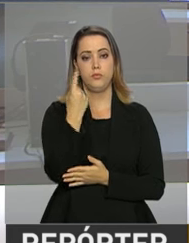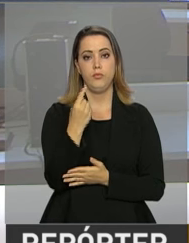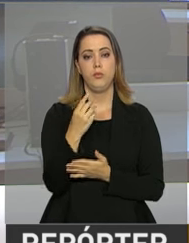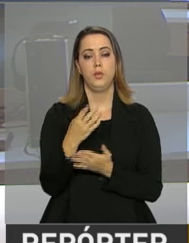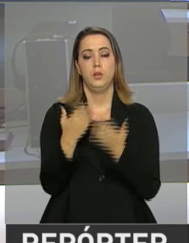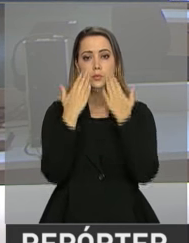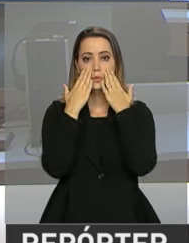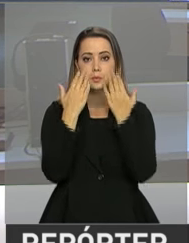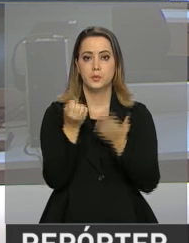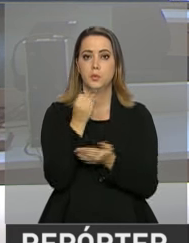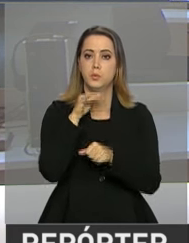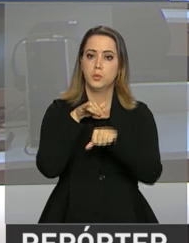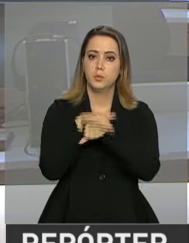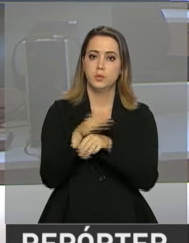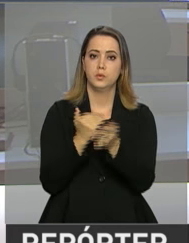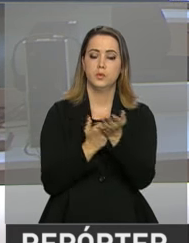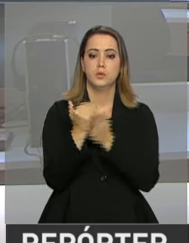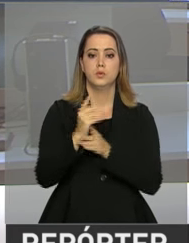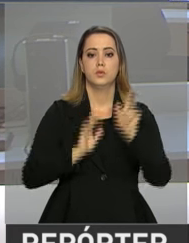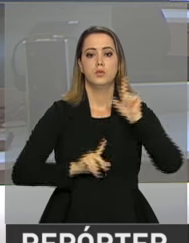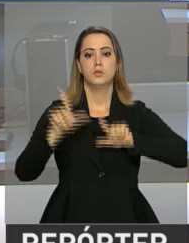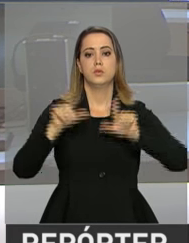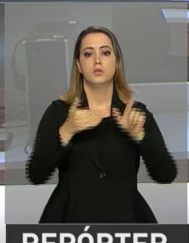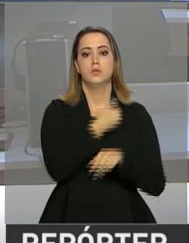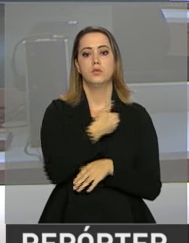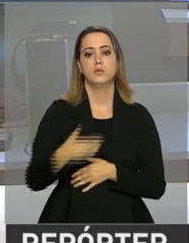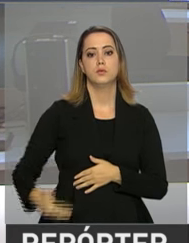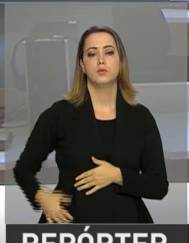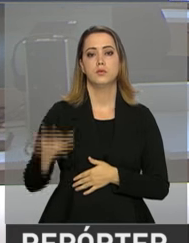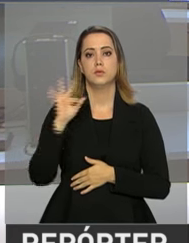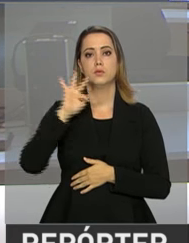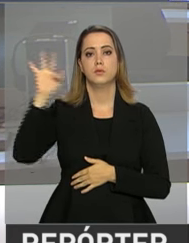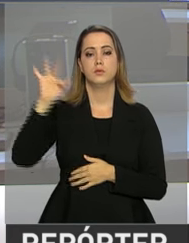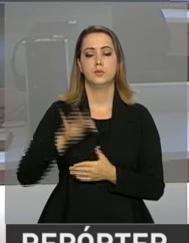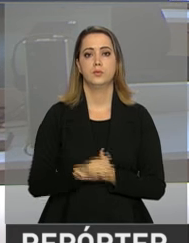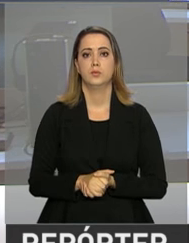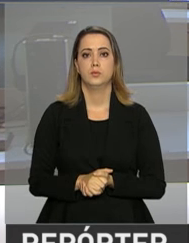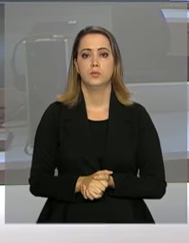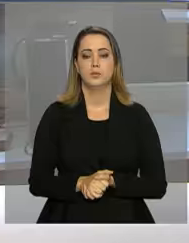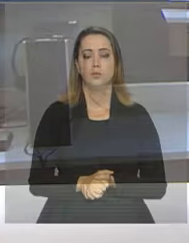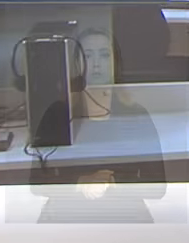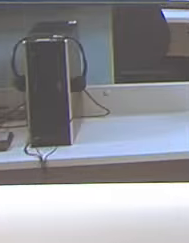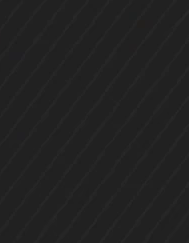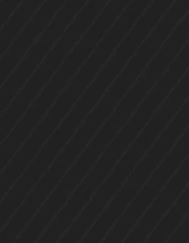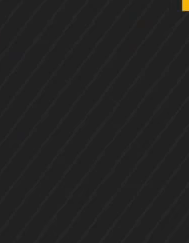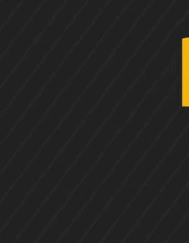no dia. Uma boa noite para você e continue com a gente aqui na NBR, a TV do Governo Federal.